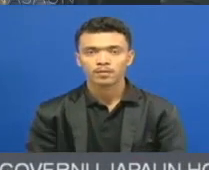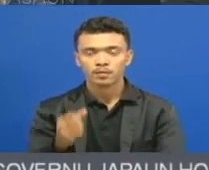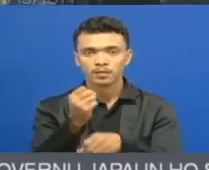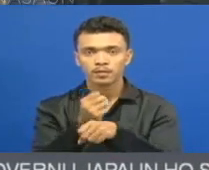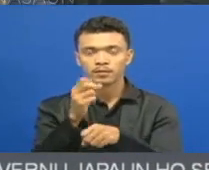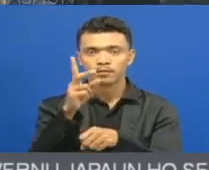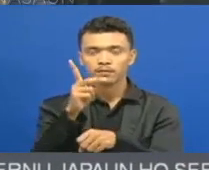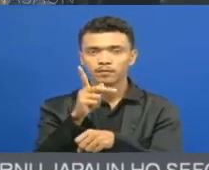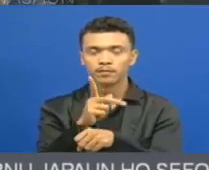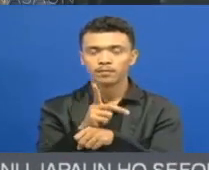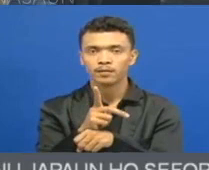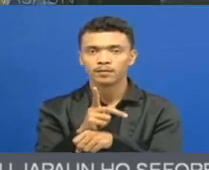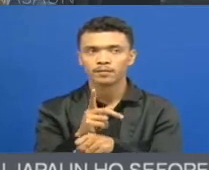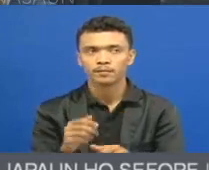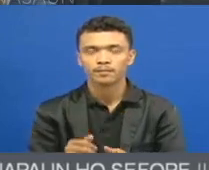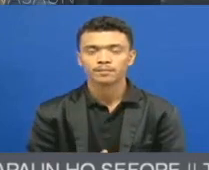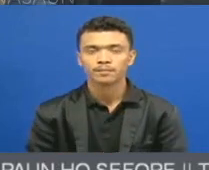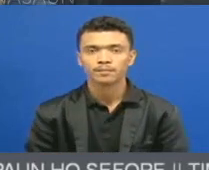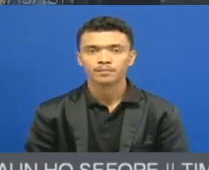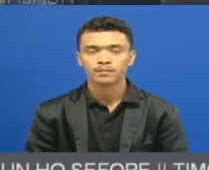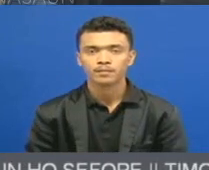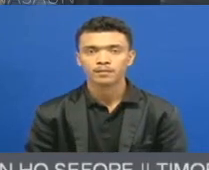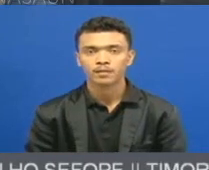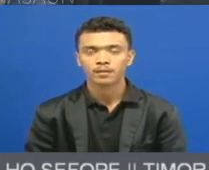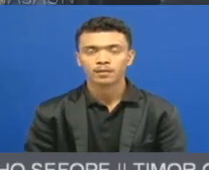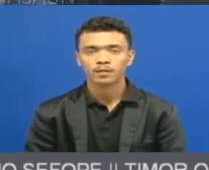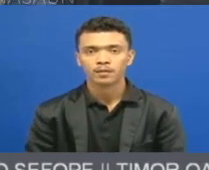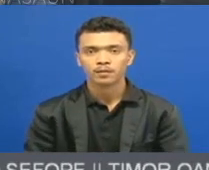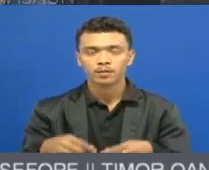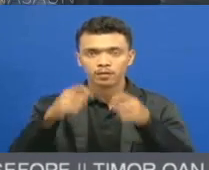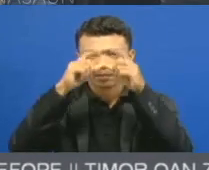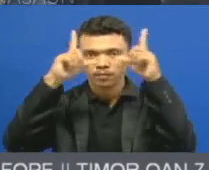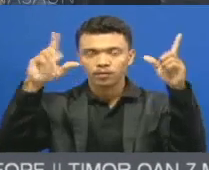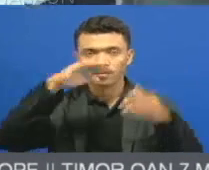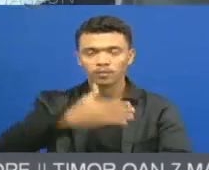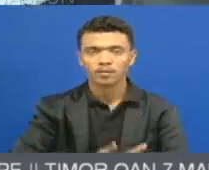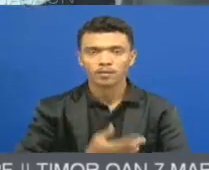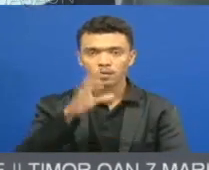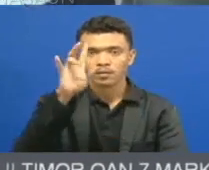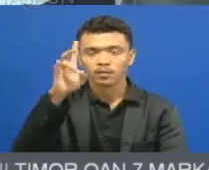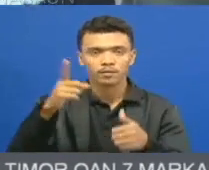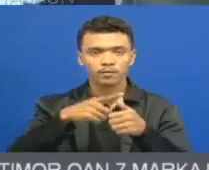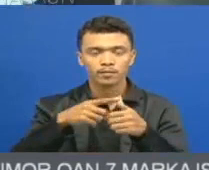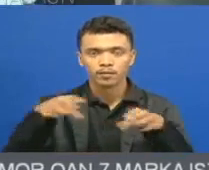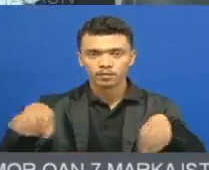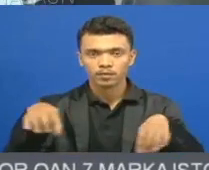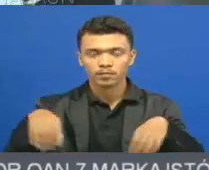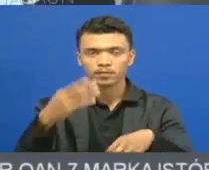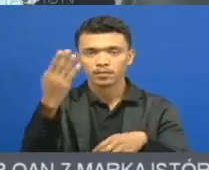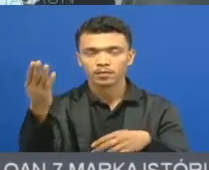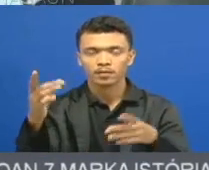Secretario Estado Formação Profissional Emprego despede Timor Oang na hitu, nebe primeira vez ba servisu i